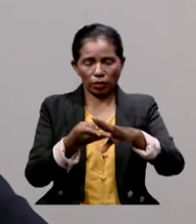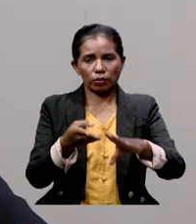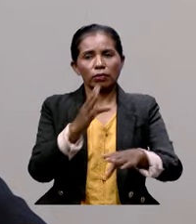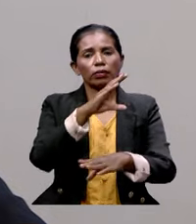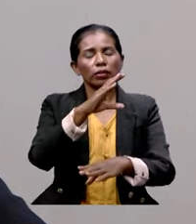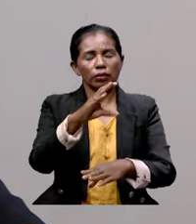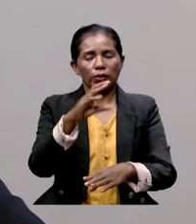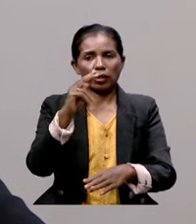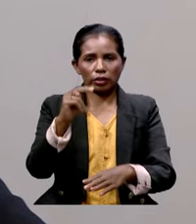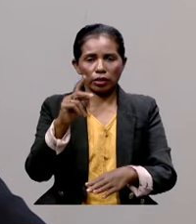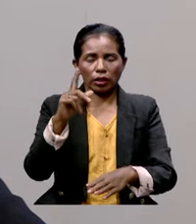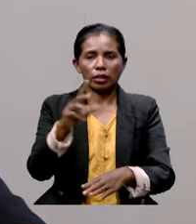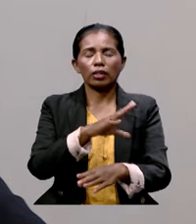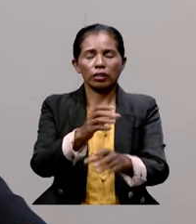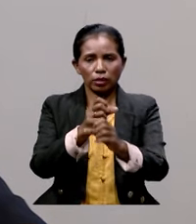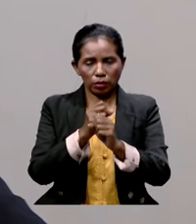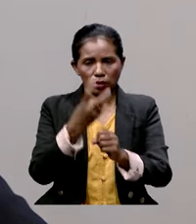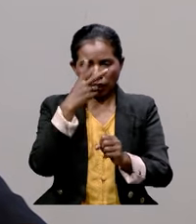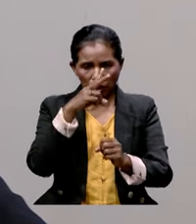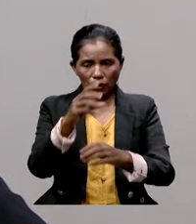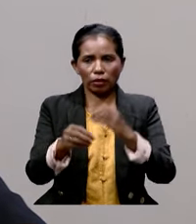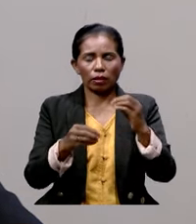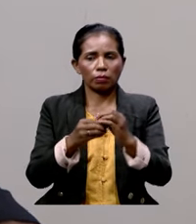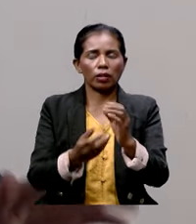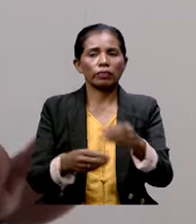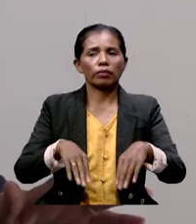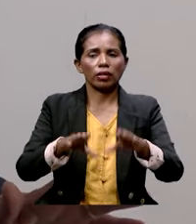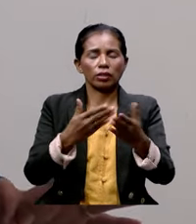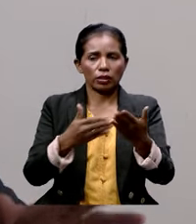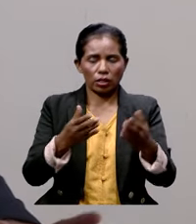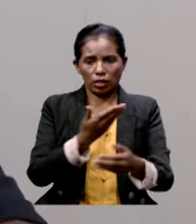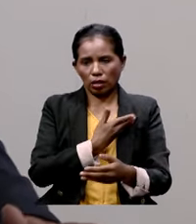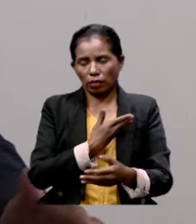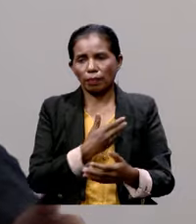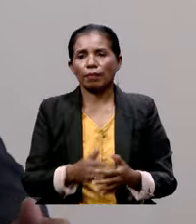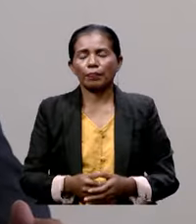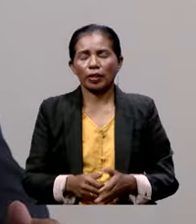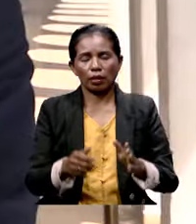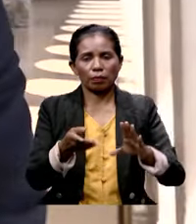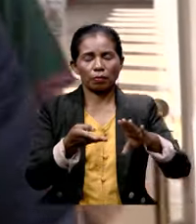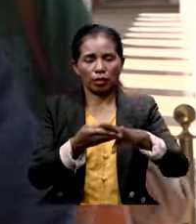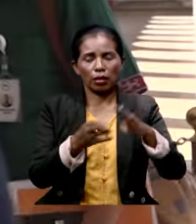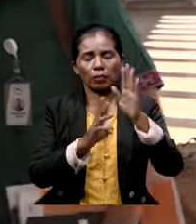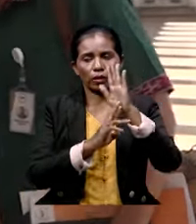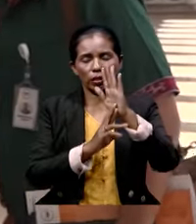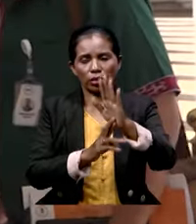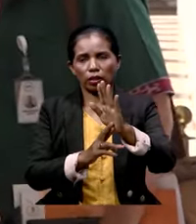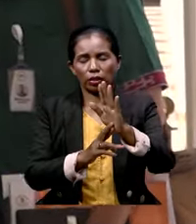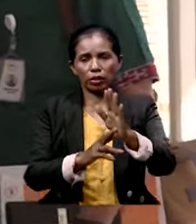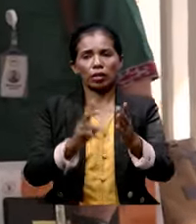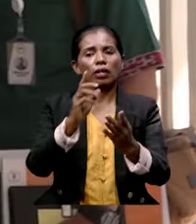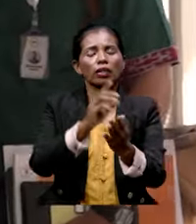ta reca tak ninia efeitos ahu ia ba inflação. Banco Central Timor-Leste se apresenta relatório trimestral primeiro fundo